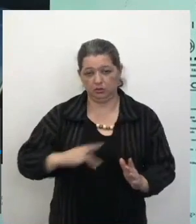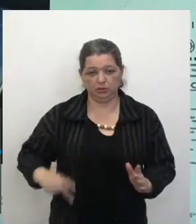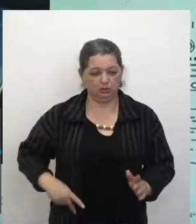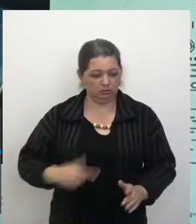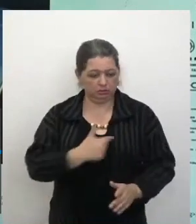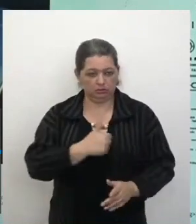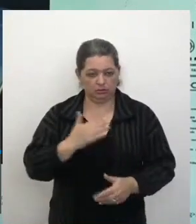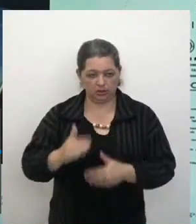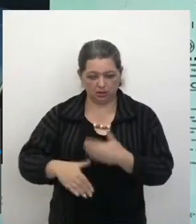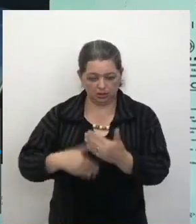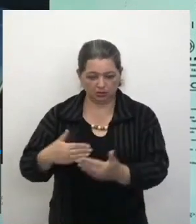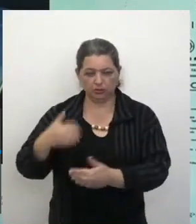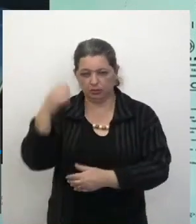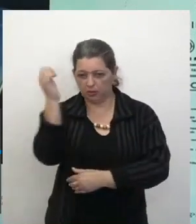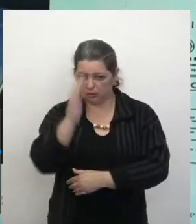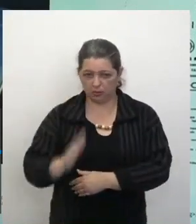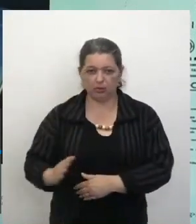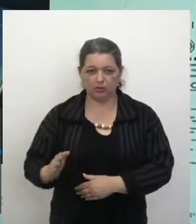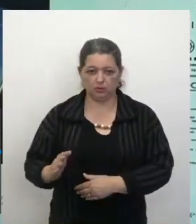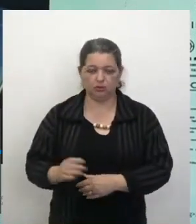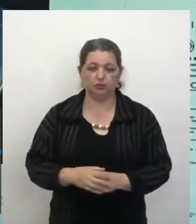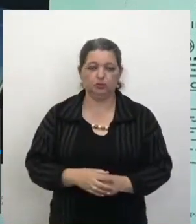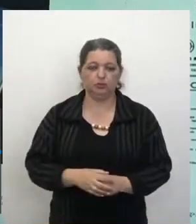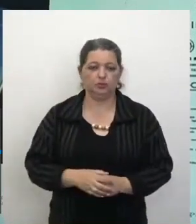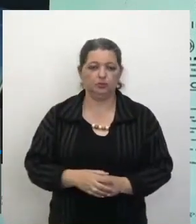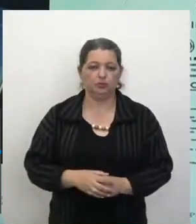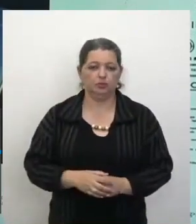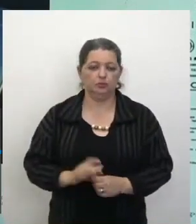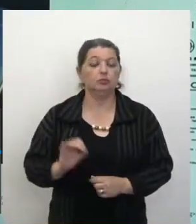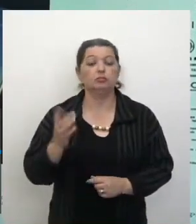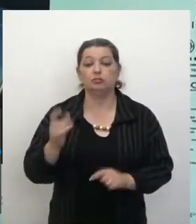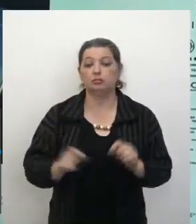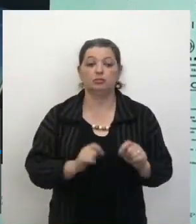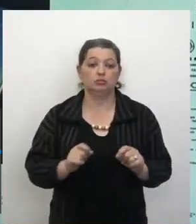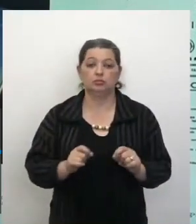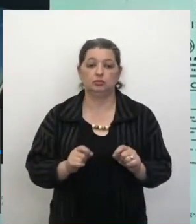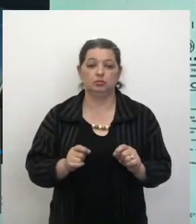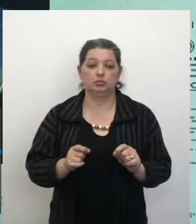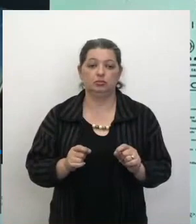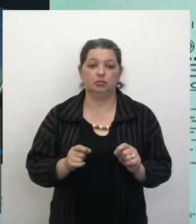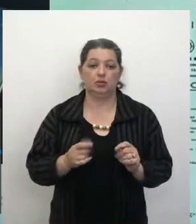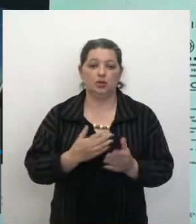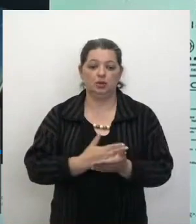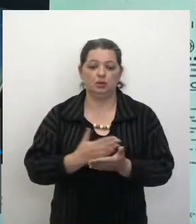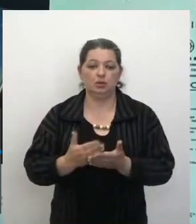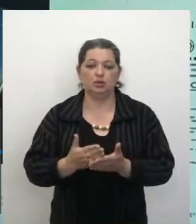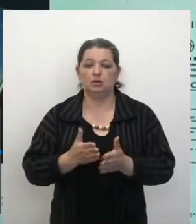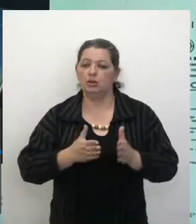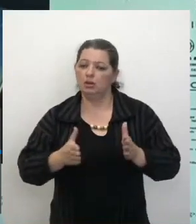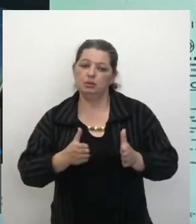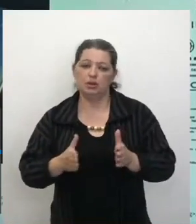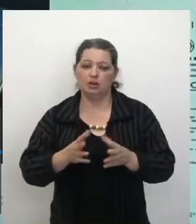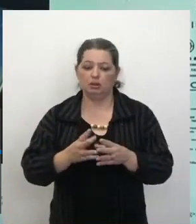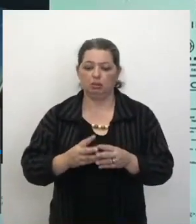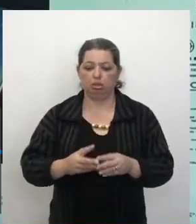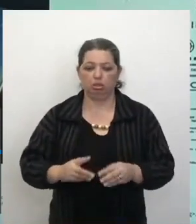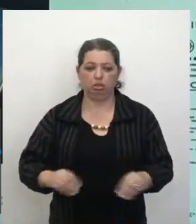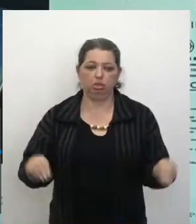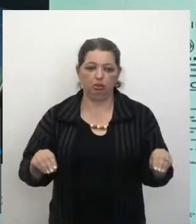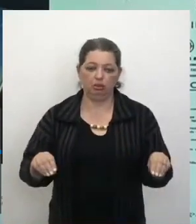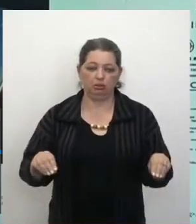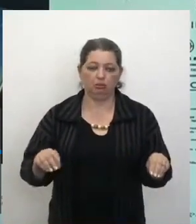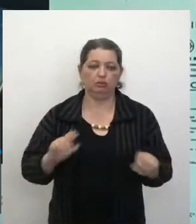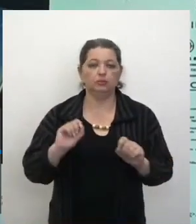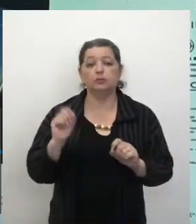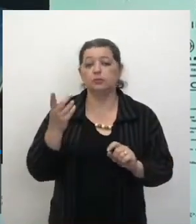desenvolvimentismo que o Brasil tem a estão agora entrando no processo rápido de erosão e uma